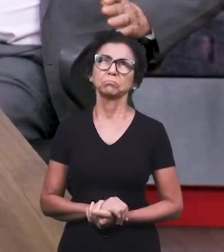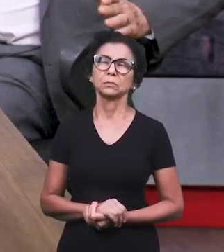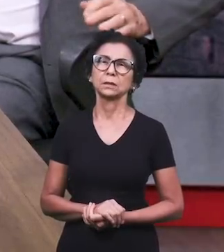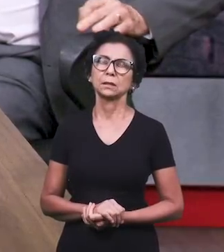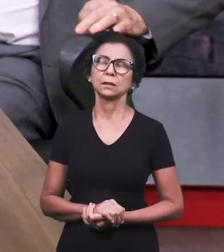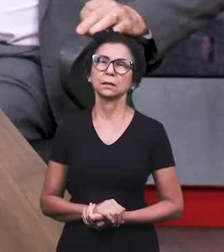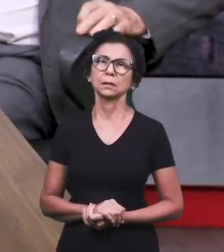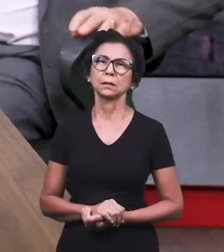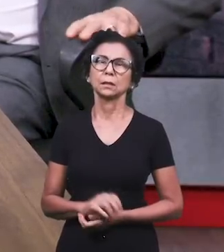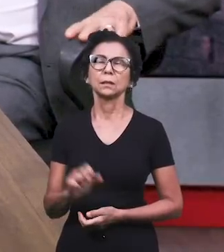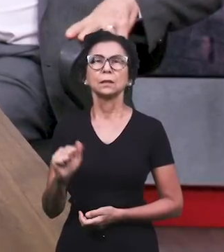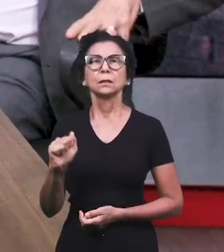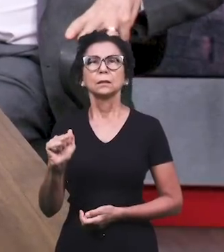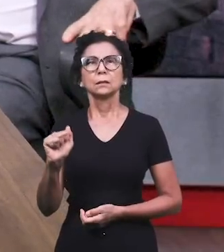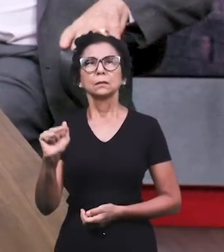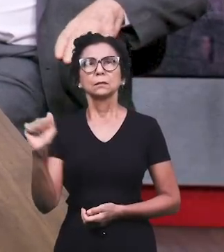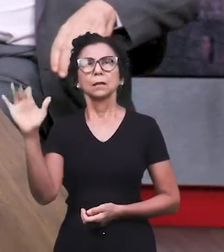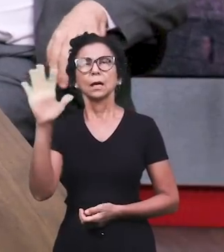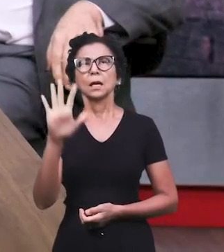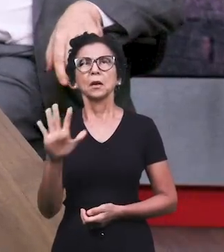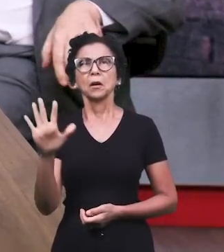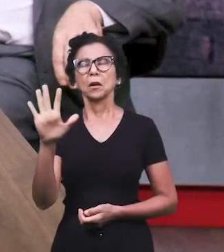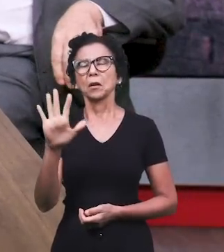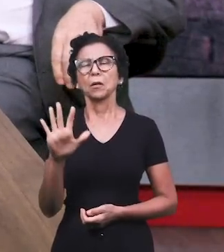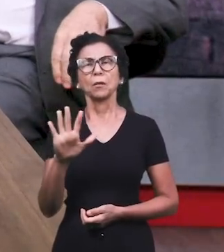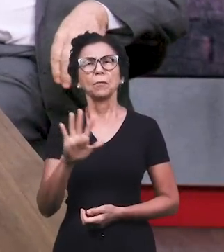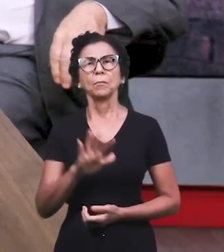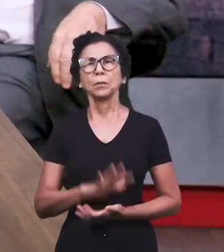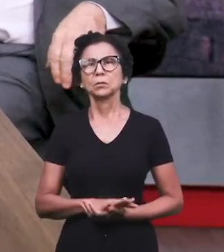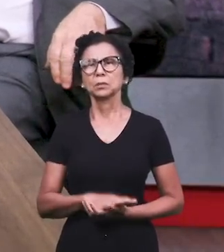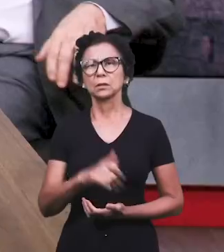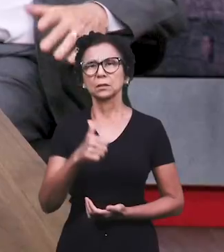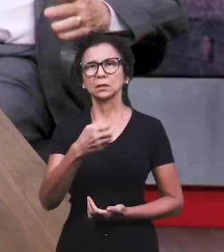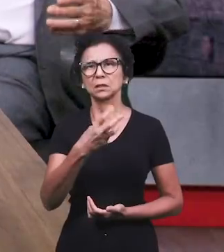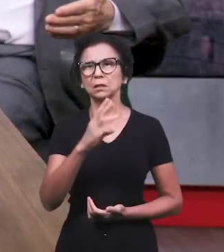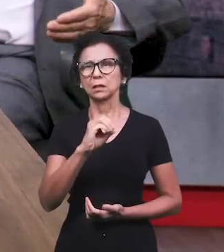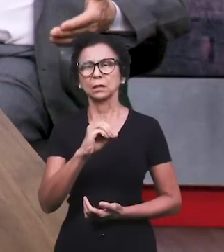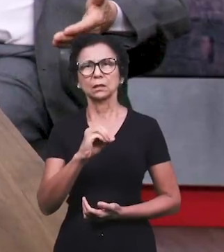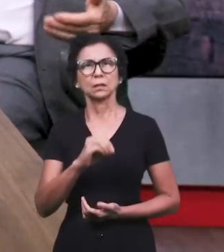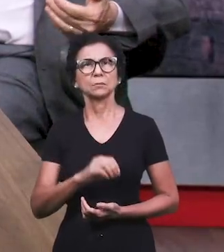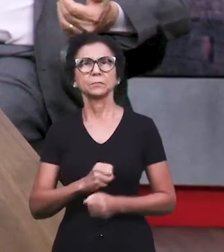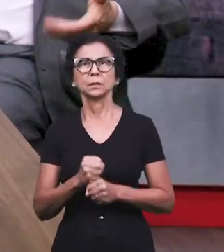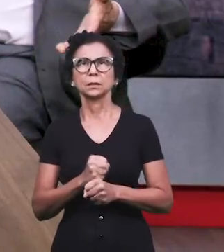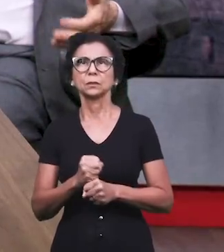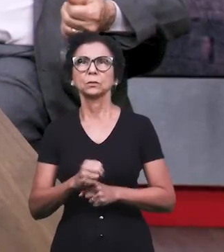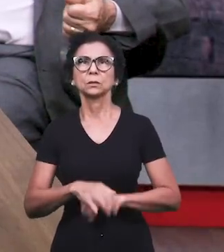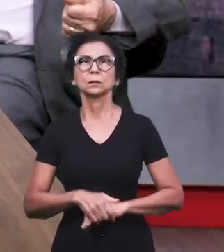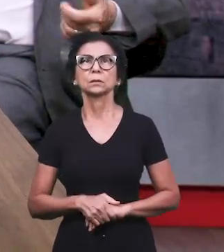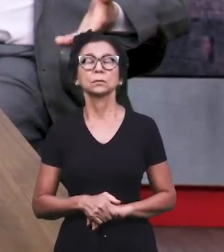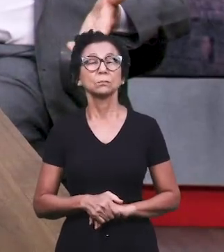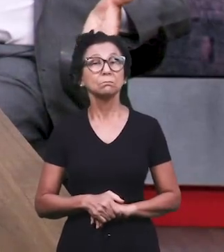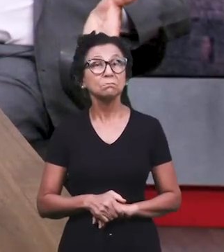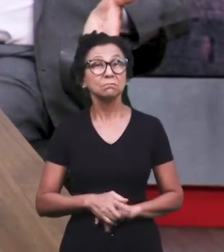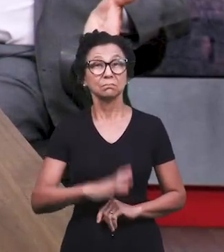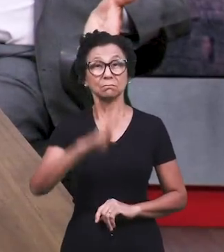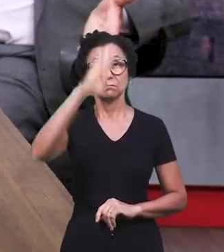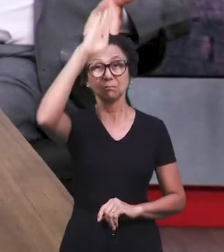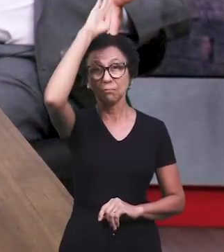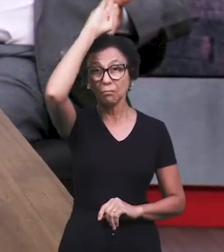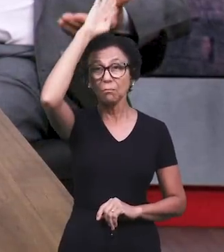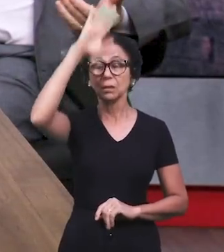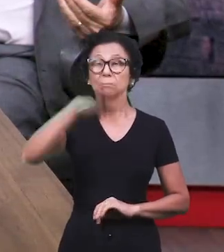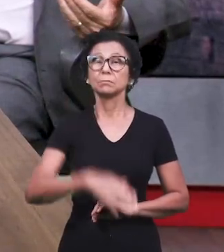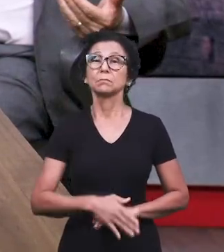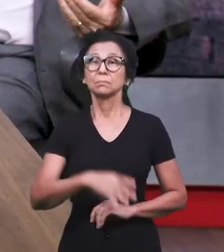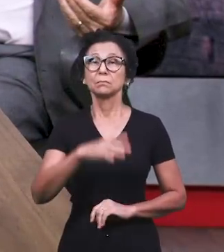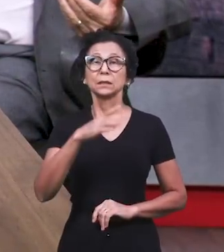O chamado império, o maior império do mundo americano deve ser uns 130, né? O Império Romano foi 500 anos praticamente